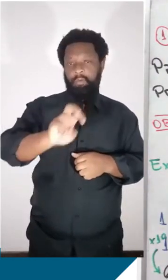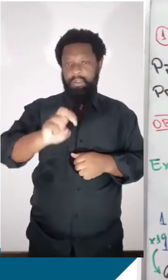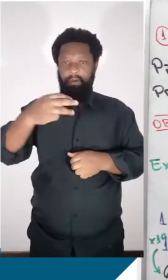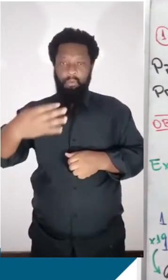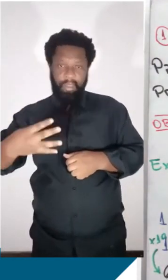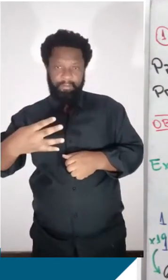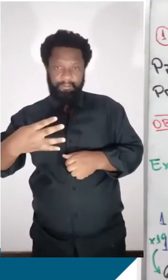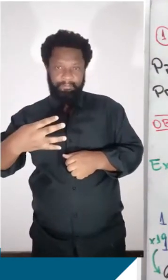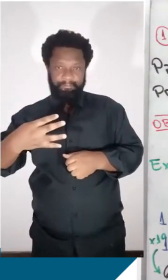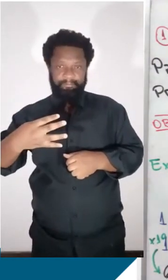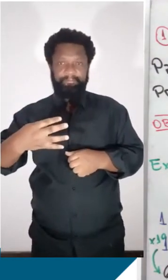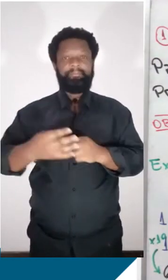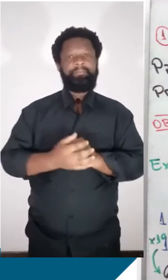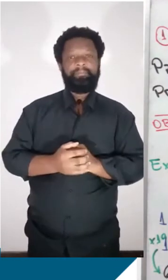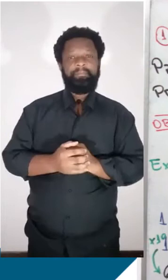854